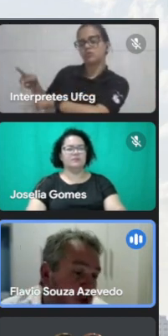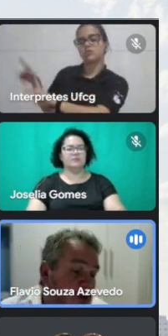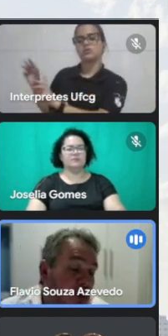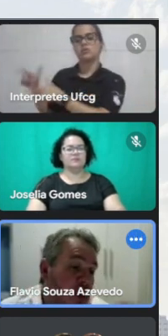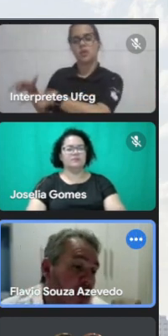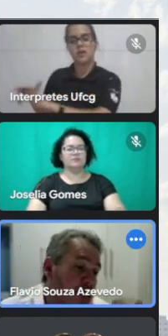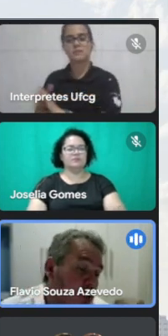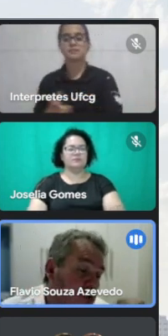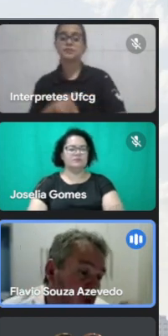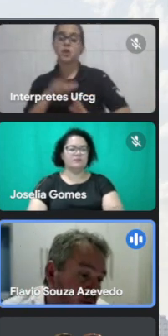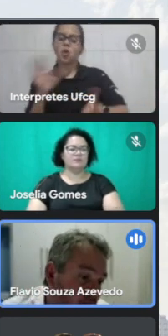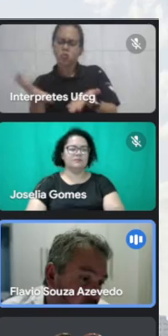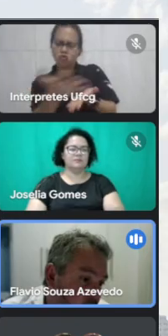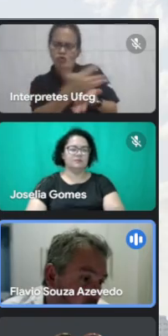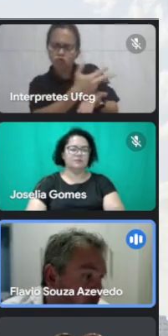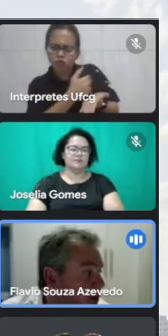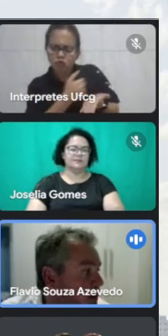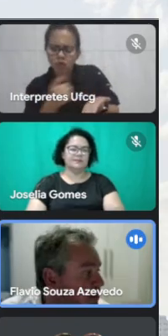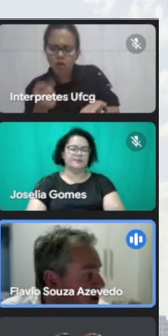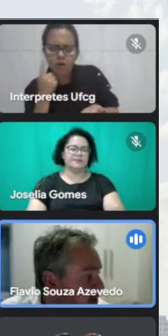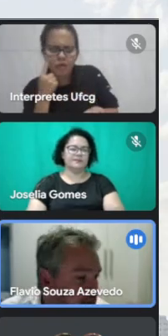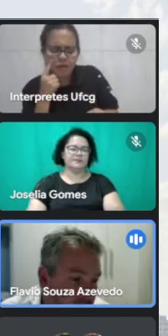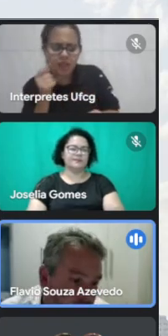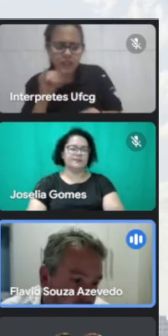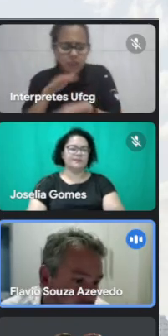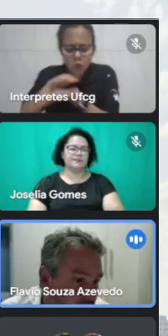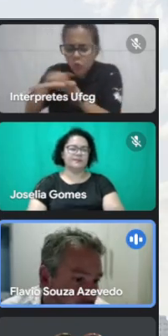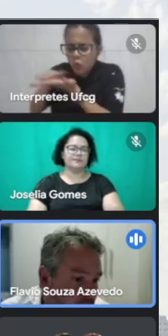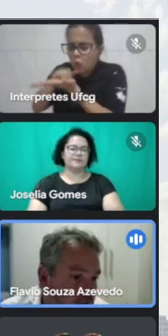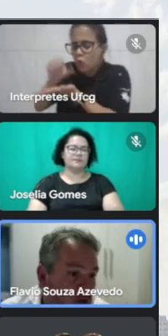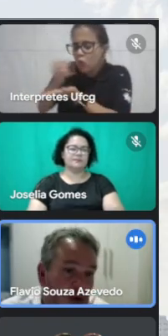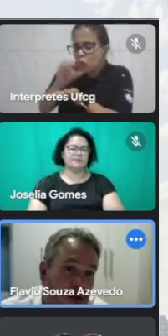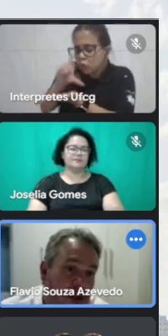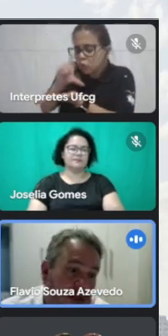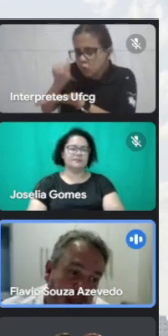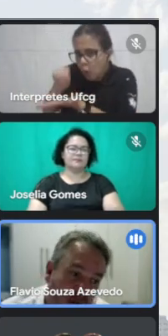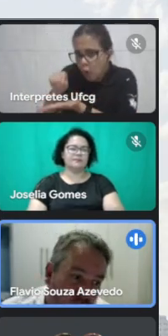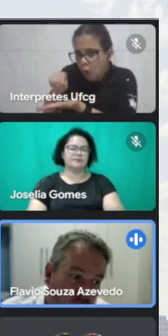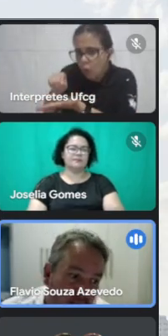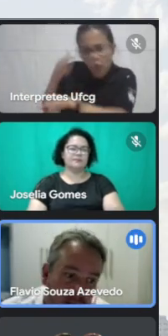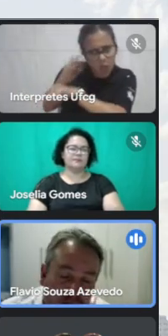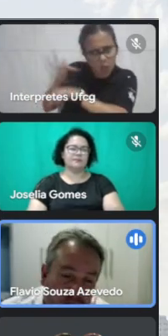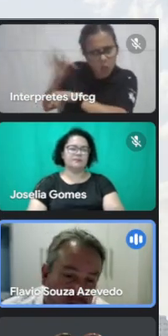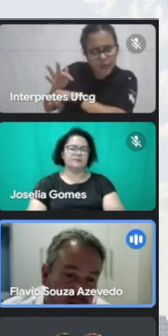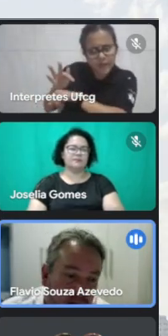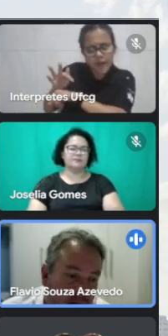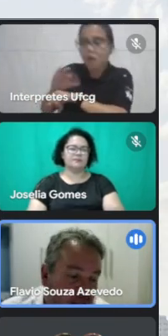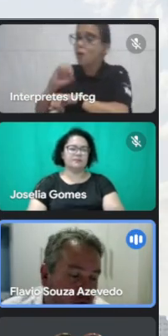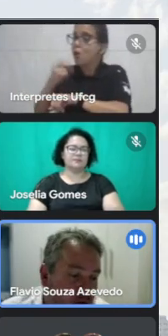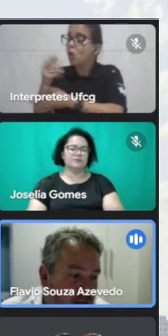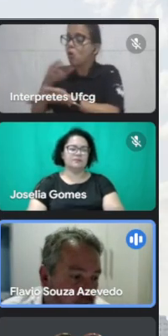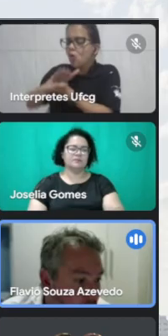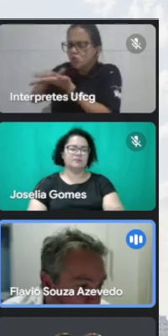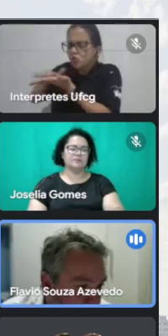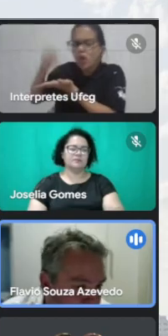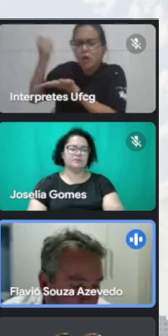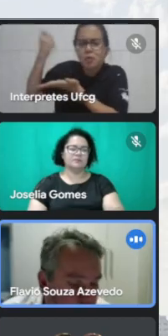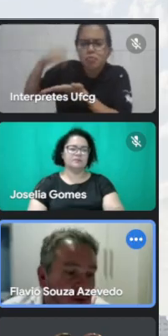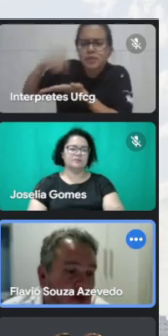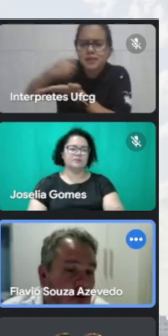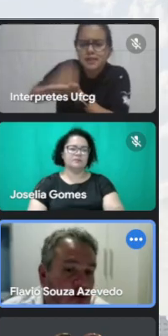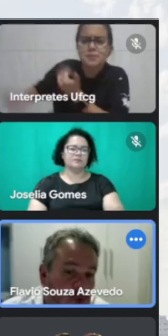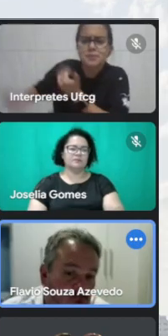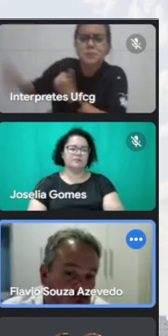do solo, se o solo tem suporte, se precisa ser substituído, se é um solo arenoso, se é um solo argiloso, se é uma